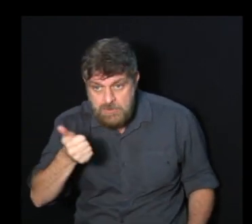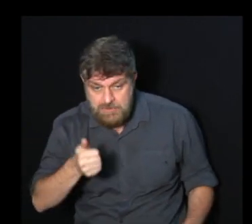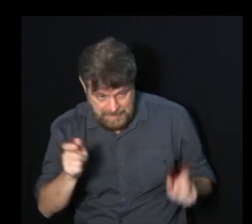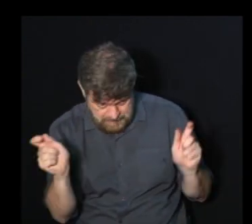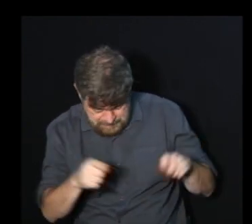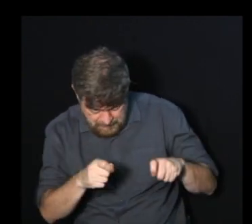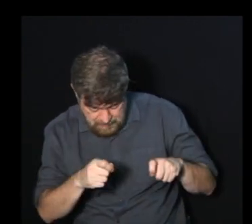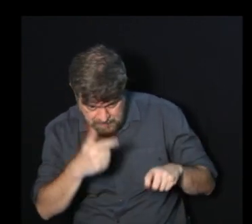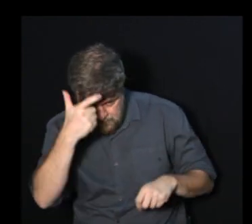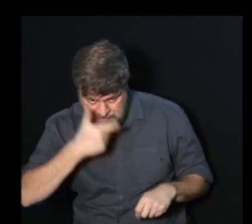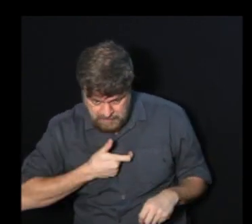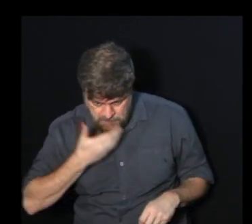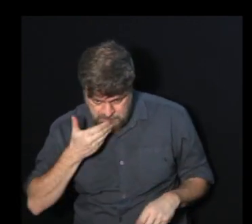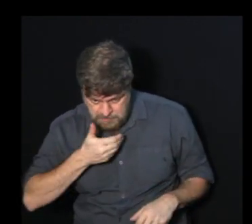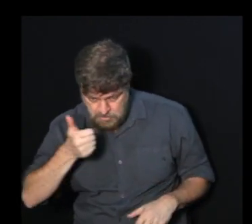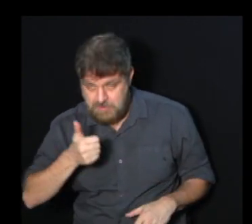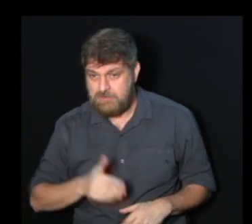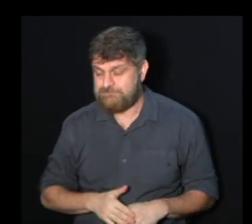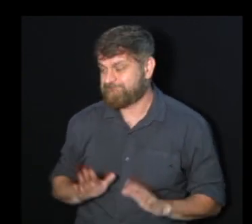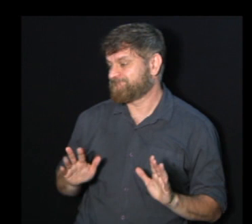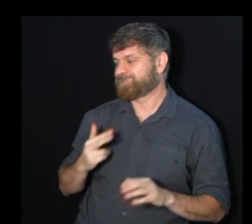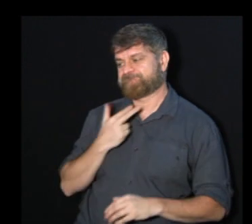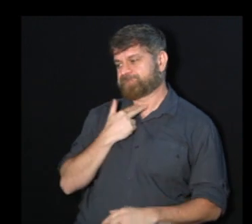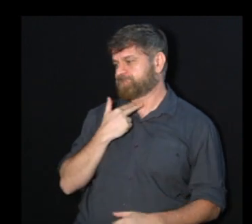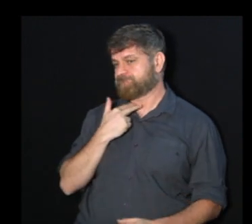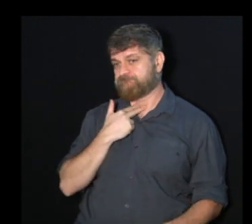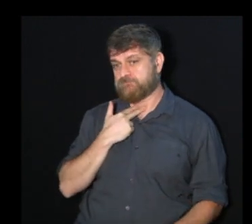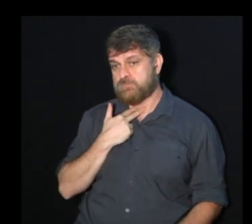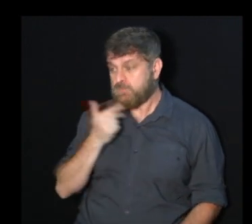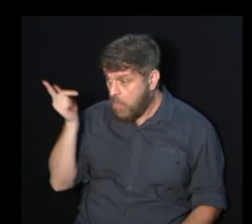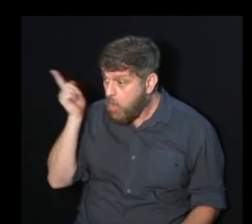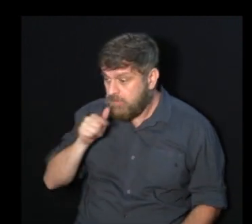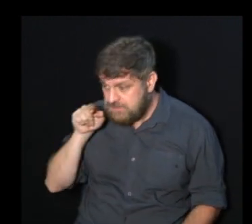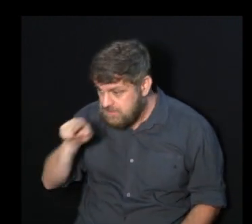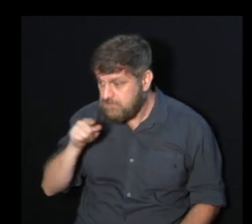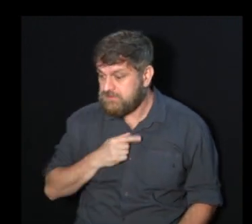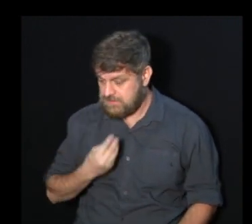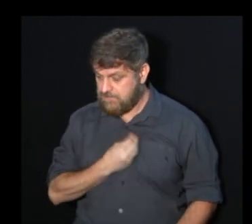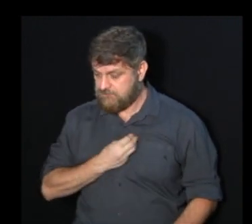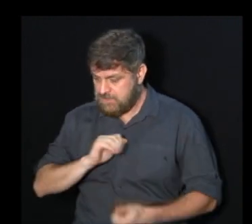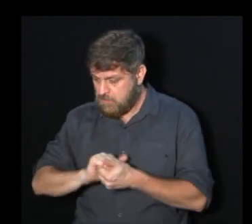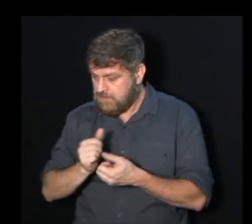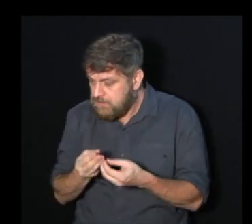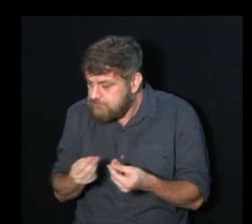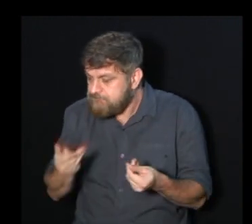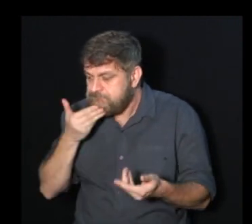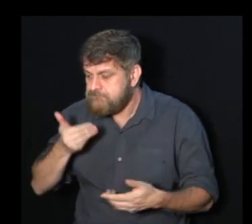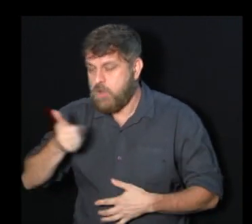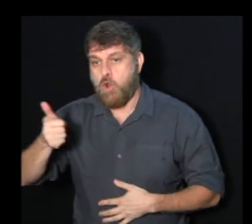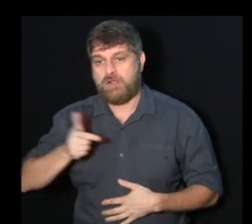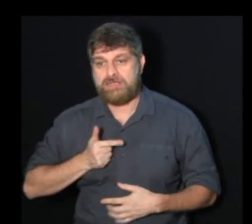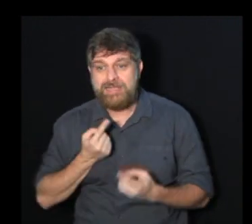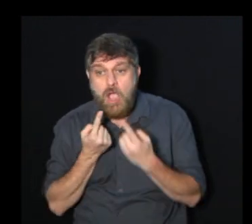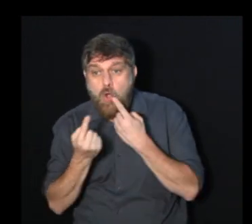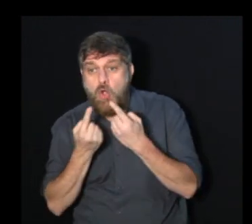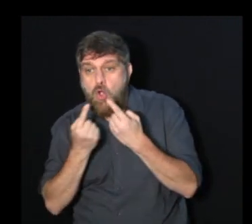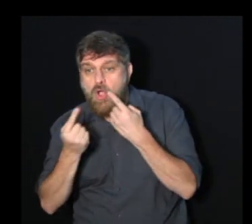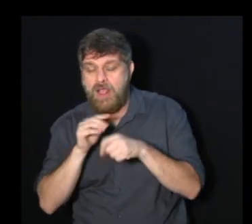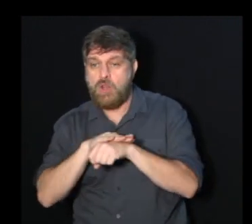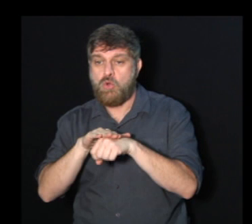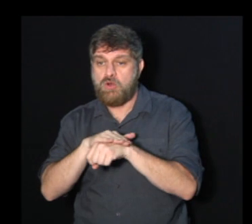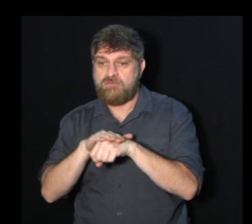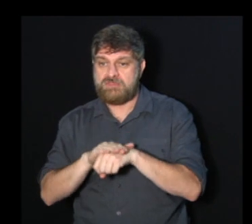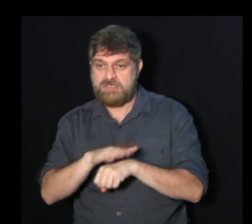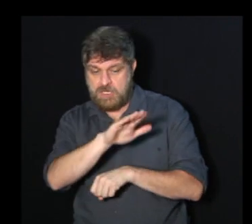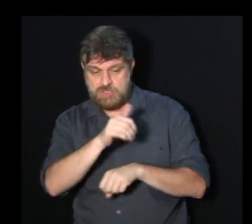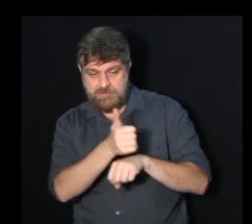propor? Eu consigo. Ou ele vai falar, não, eu não consigo, ou eu consigo te dar até tanto. Você entendeu? Tem que ter esse diálogo entre os profissionais, que